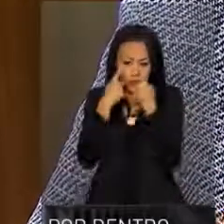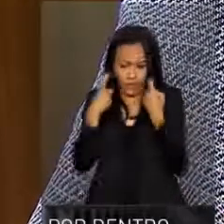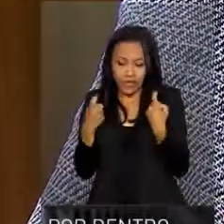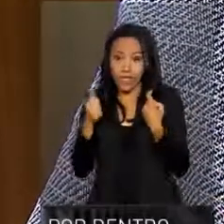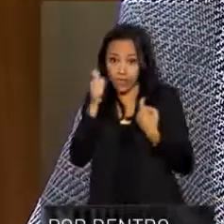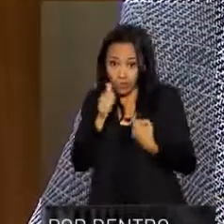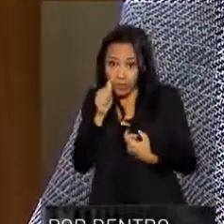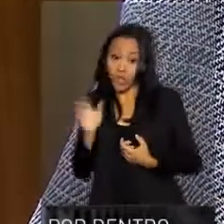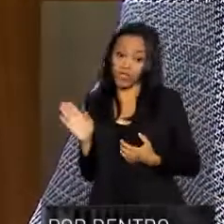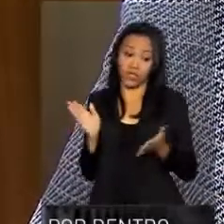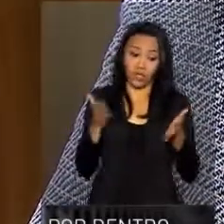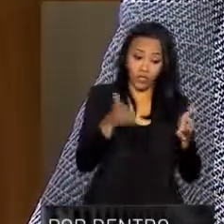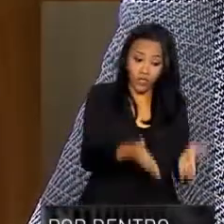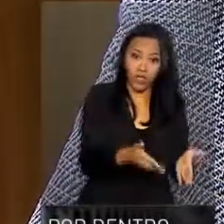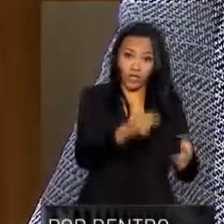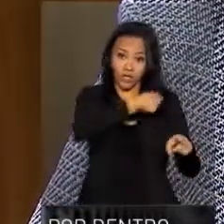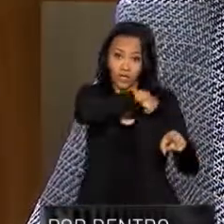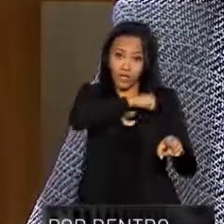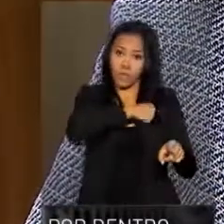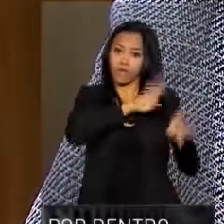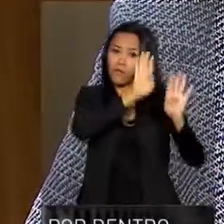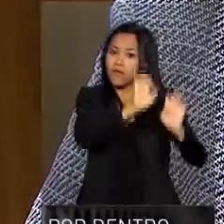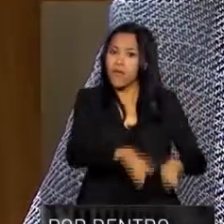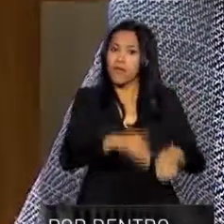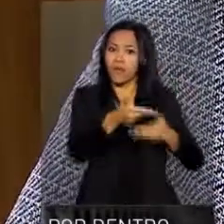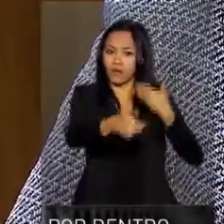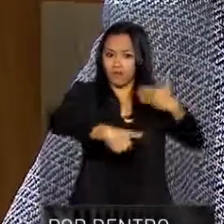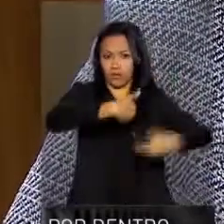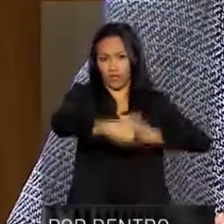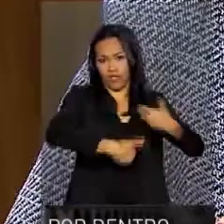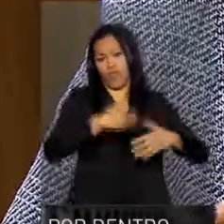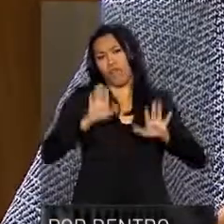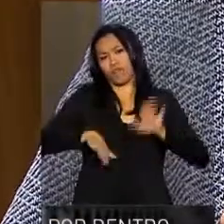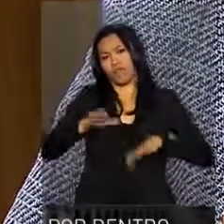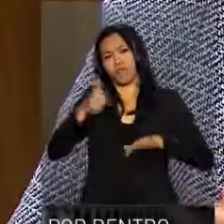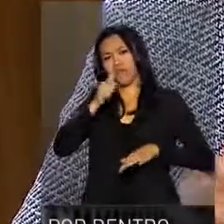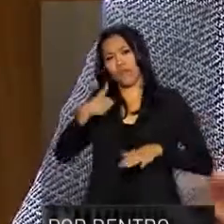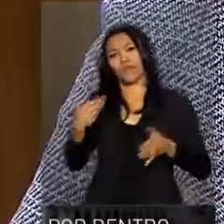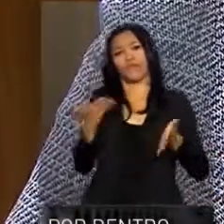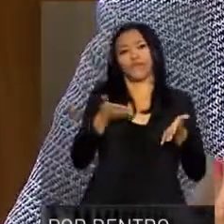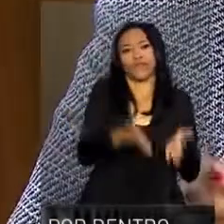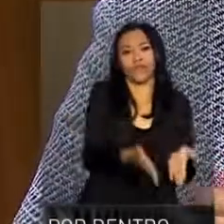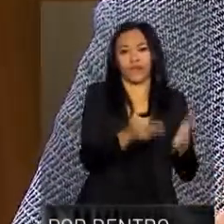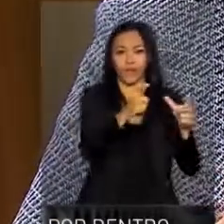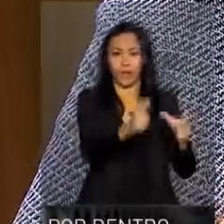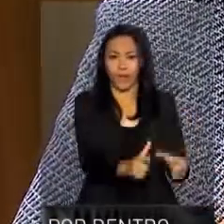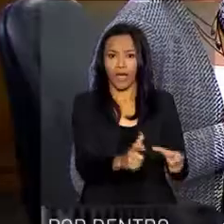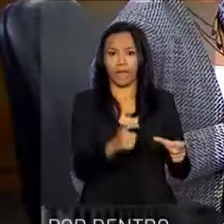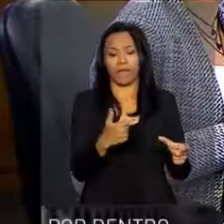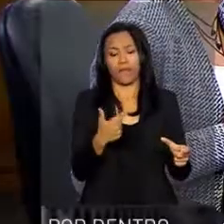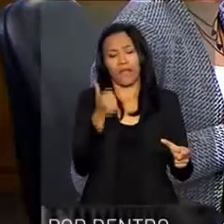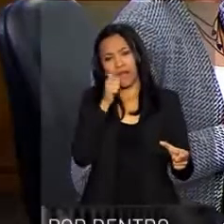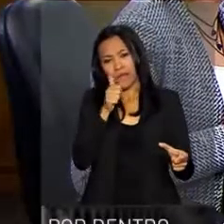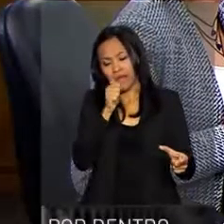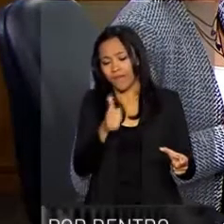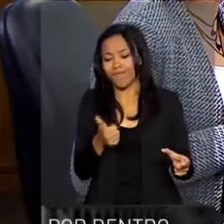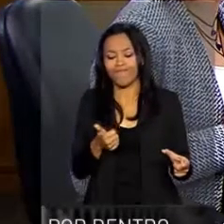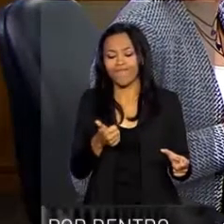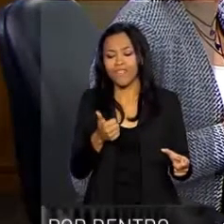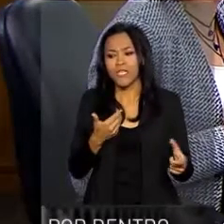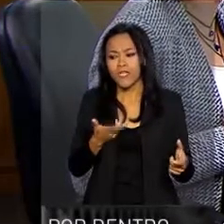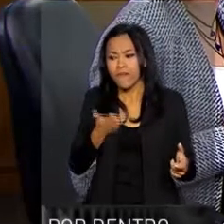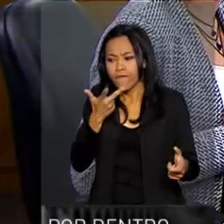a ser bem atendida que muitas vezes ela chega no local ela é estimulada a não não fazer a denúncia